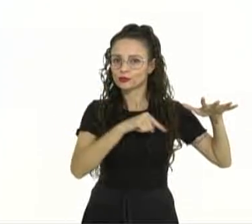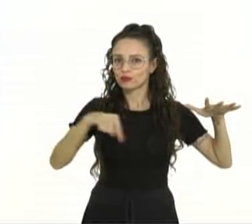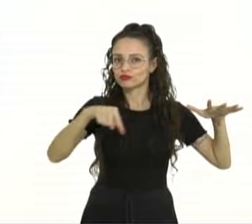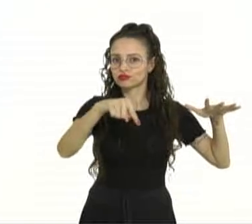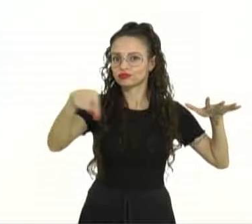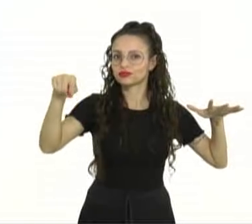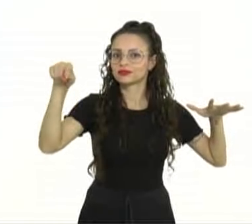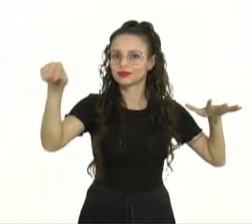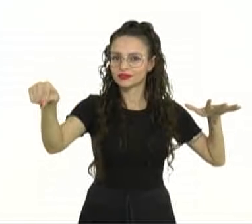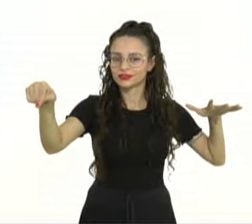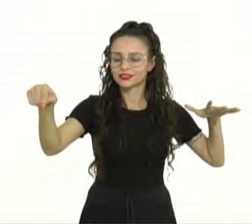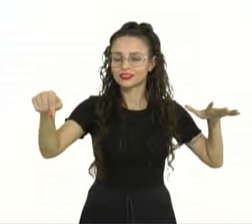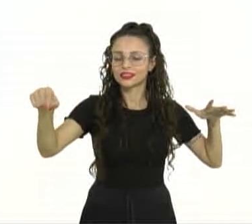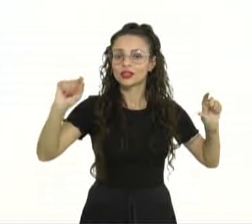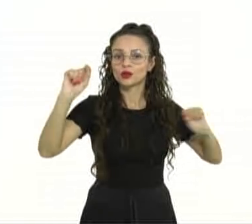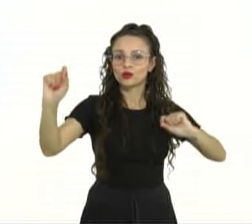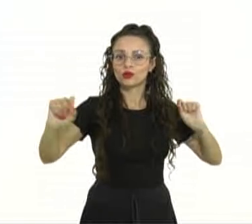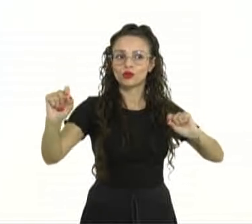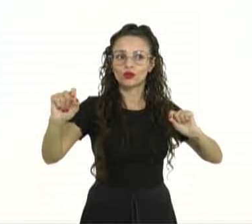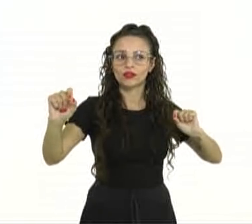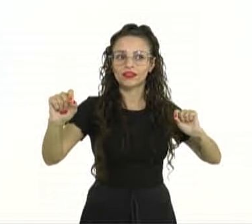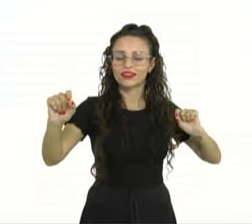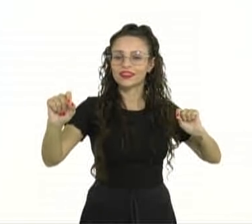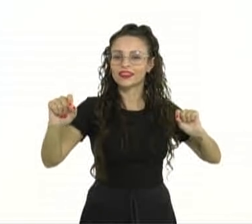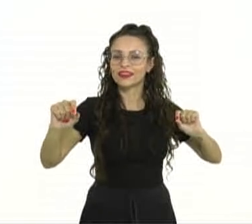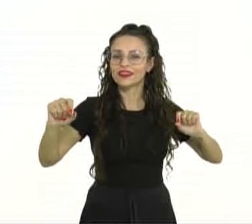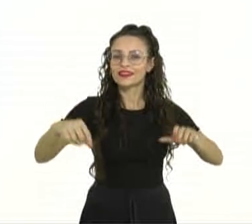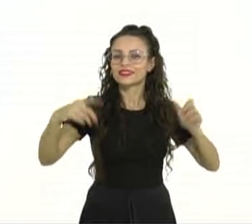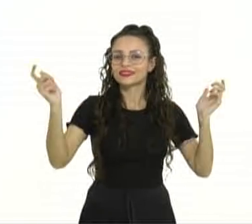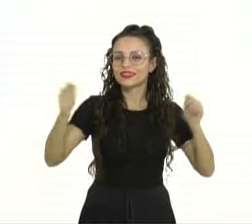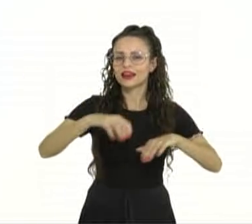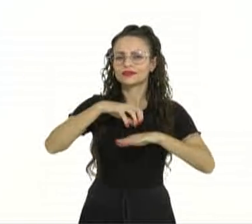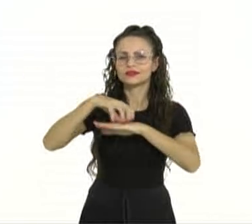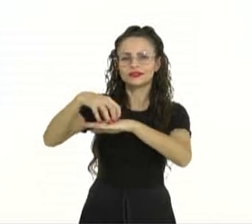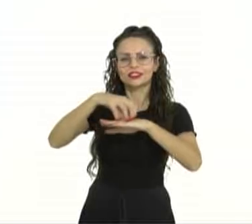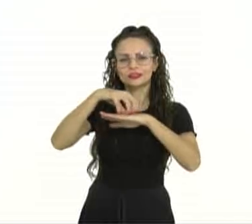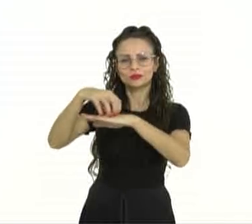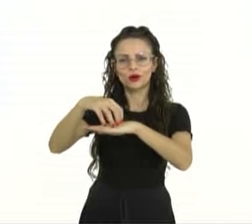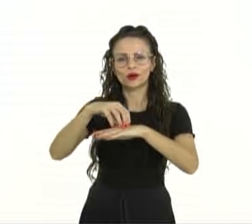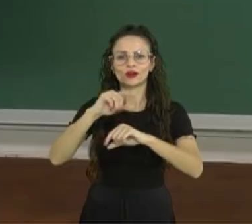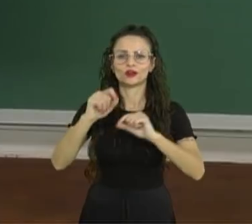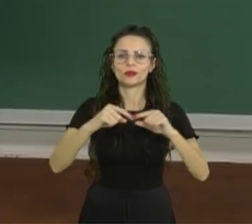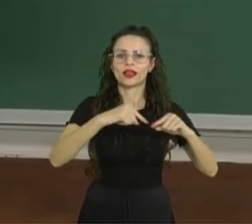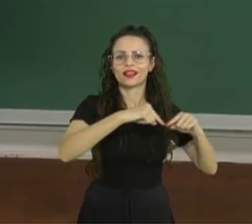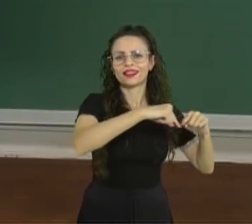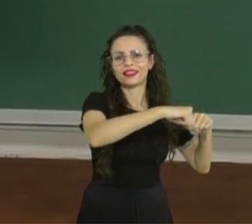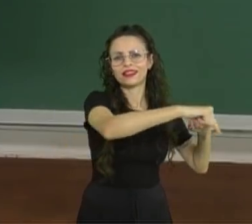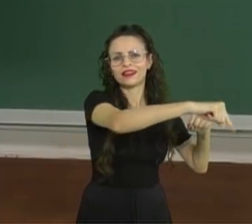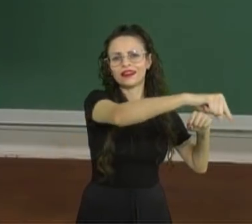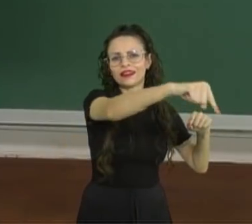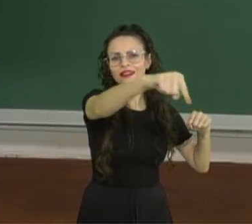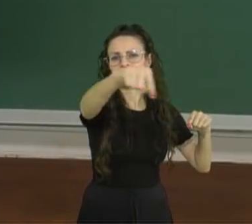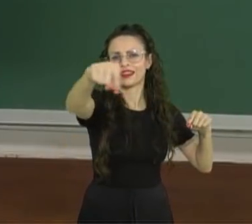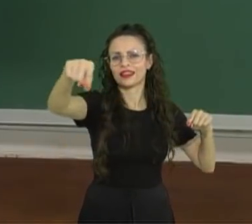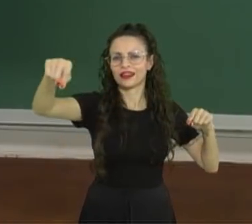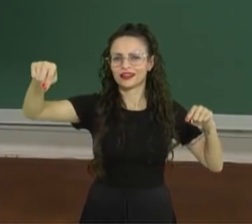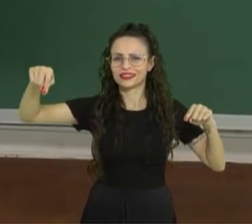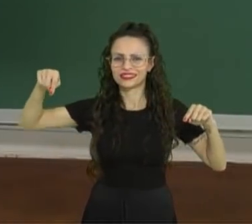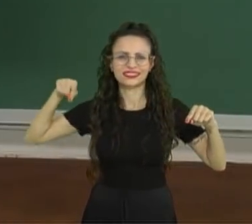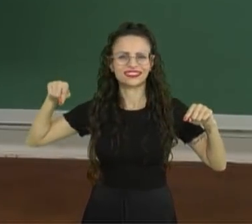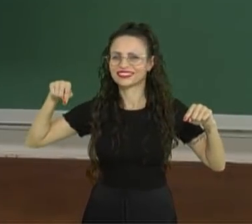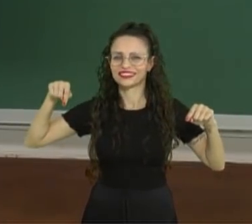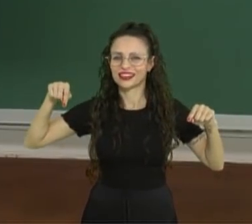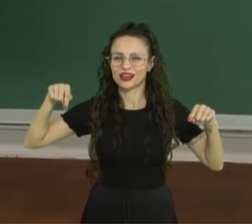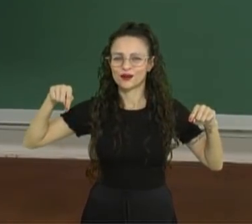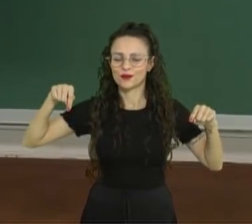eles encurtam um espaço de transporte que precisariam passar pelo Mar Vermelho, dar a volta até chegar no outro